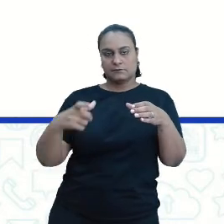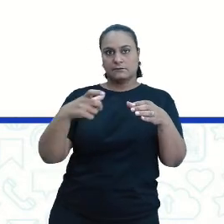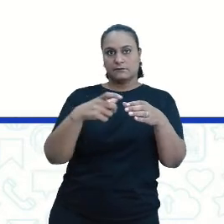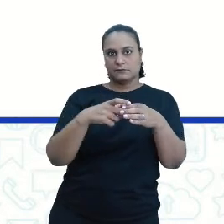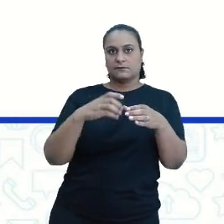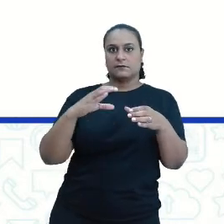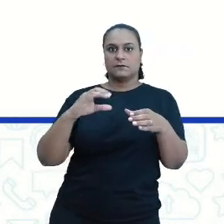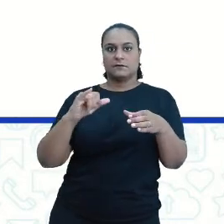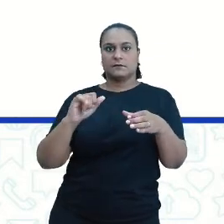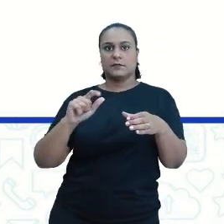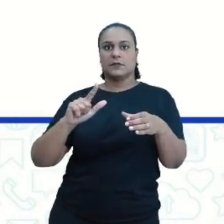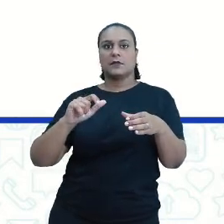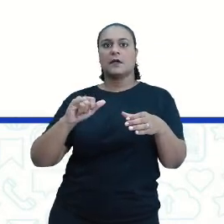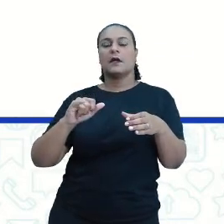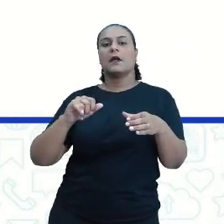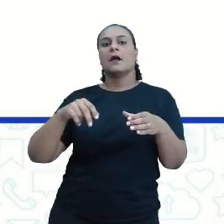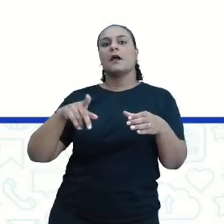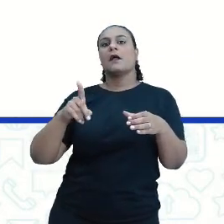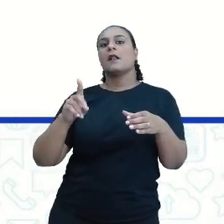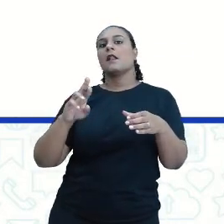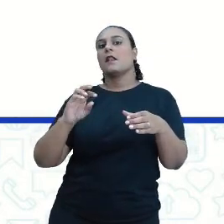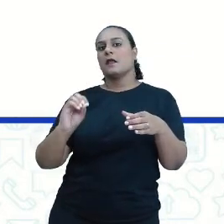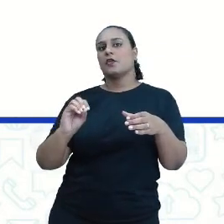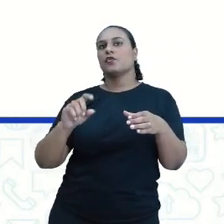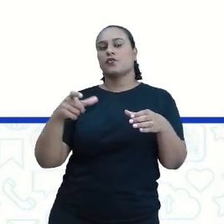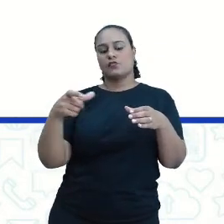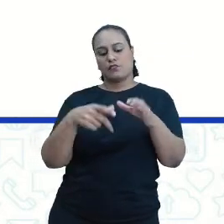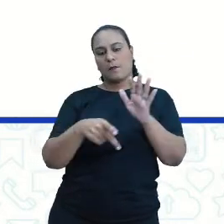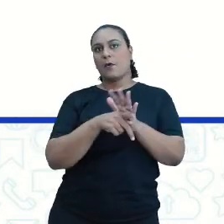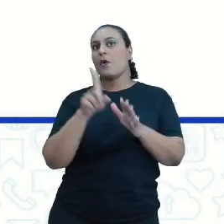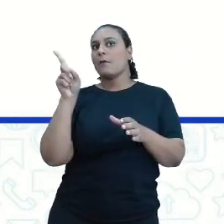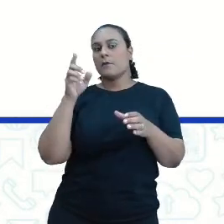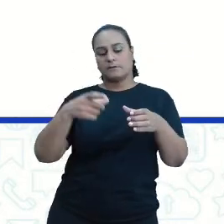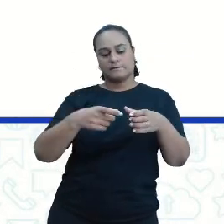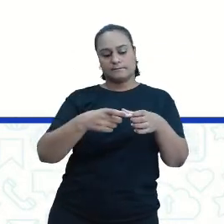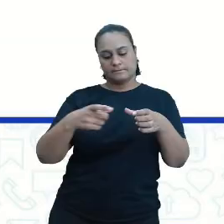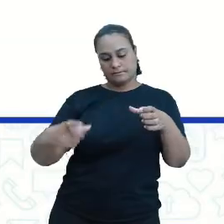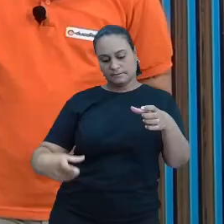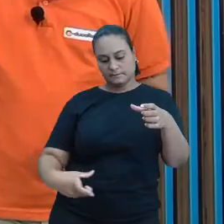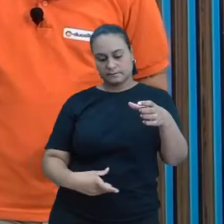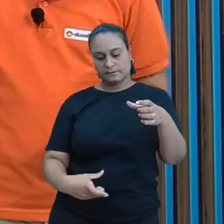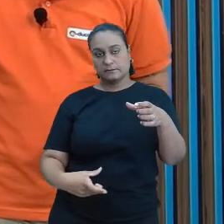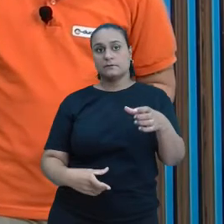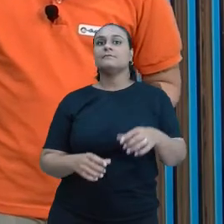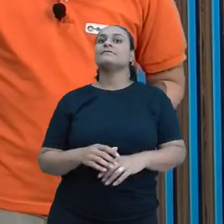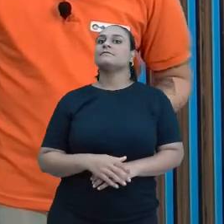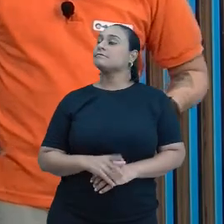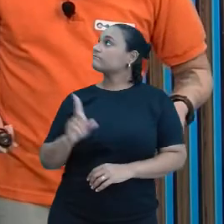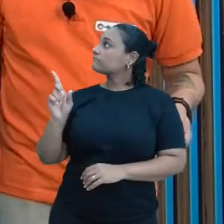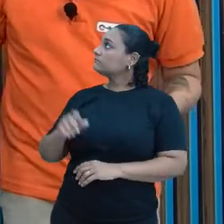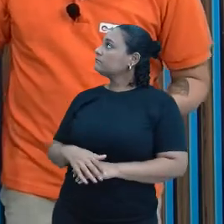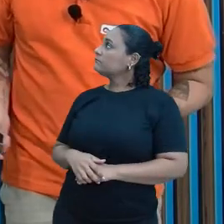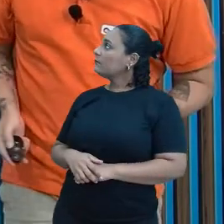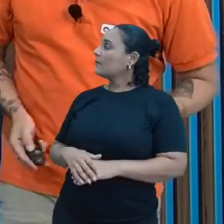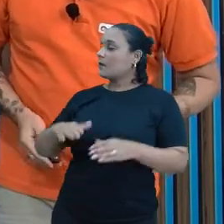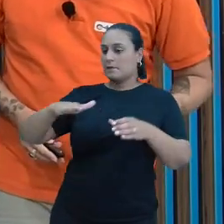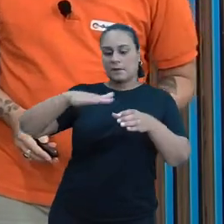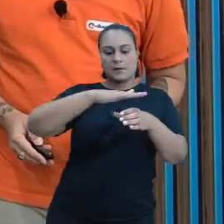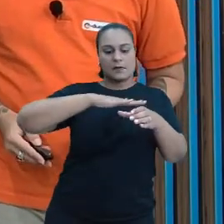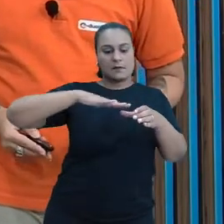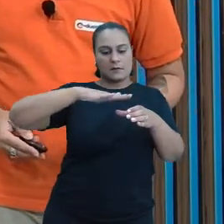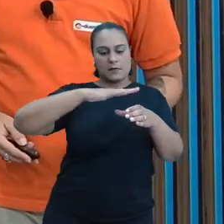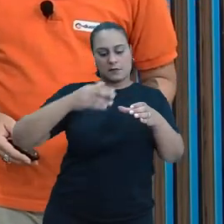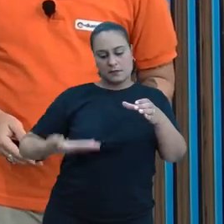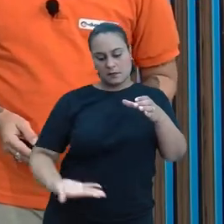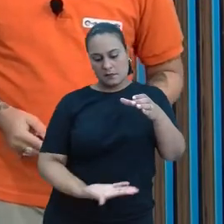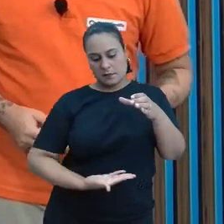são figuras idênticas. Então, vamos observar, por exemplo, aqui, que tanto na parte de cima quanto na parte de baixo, o